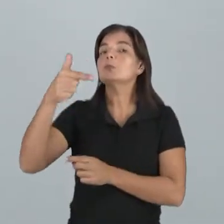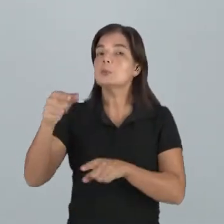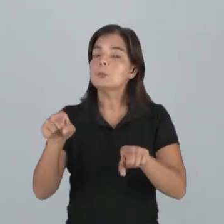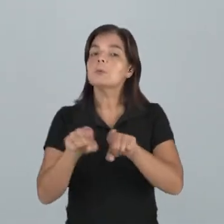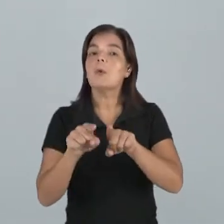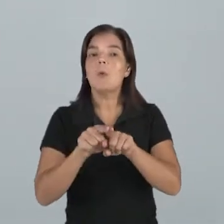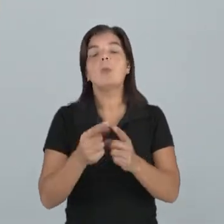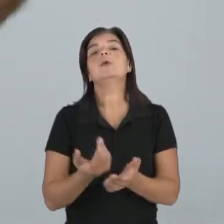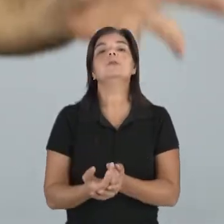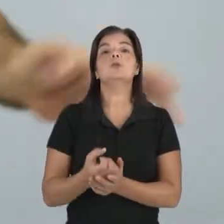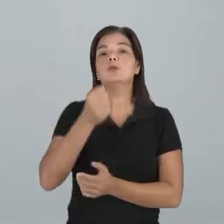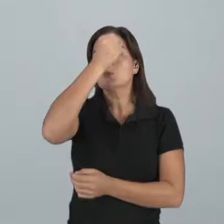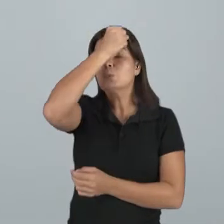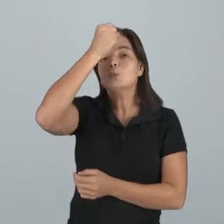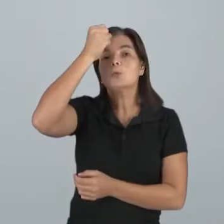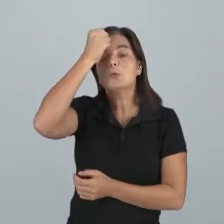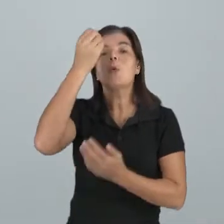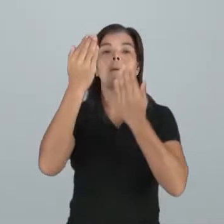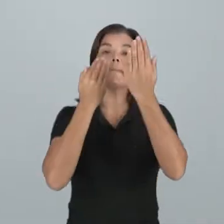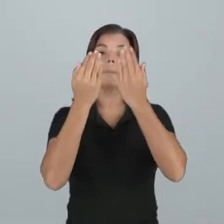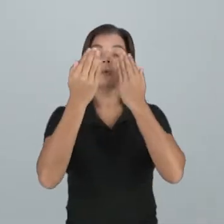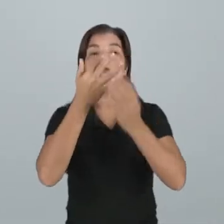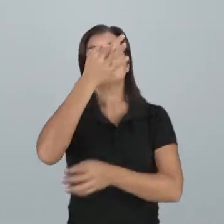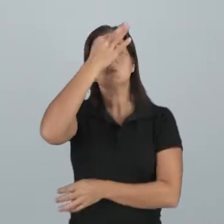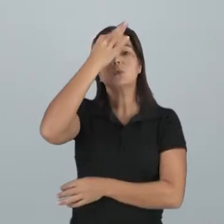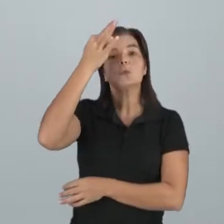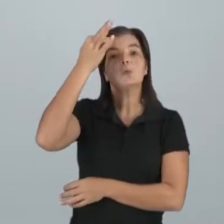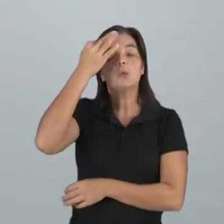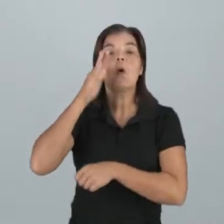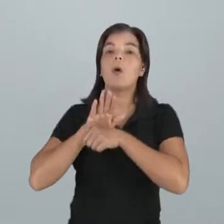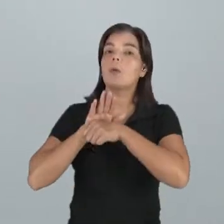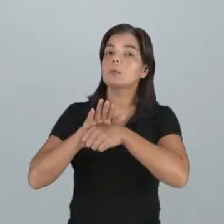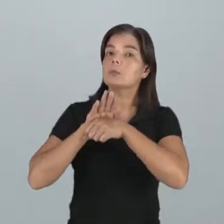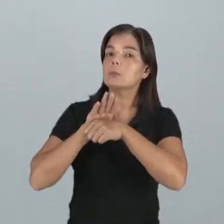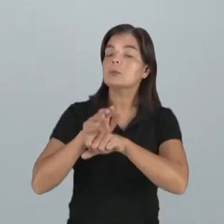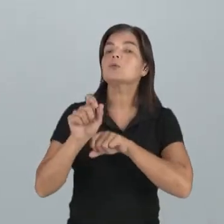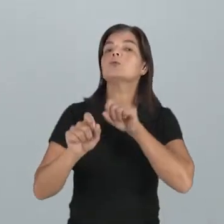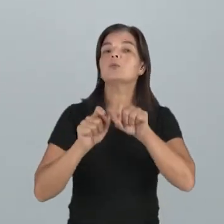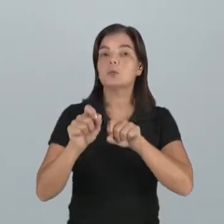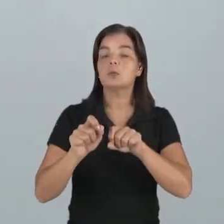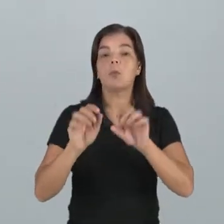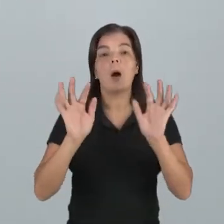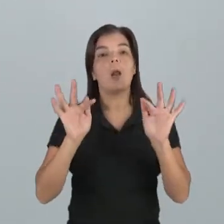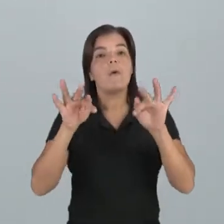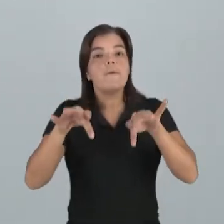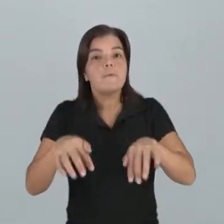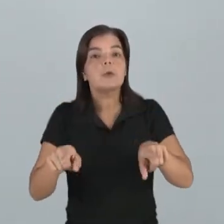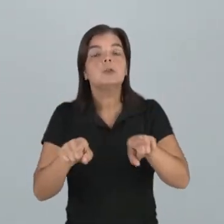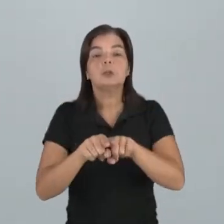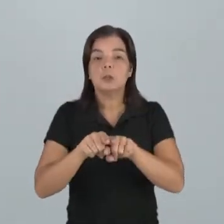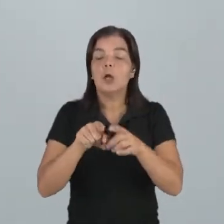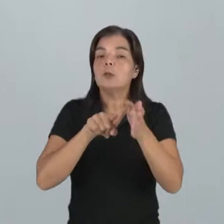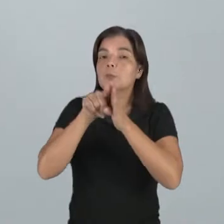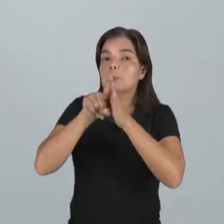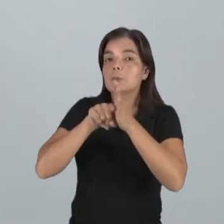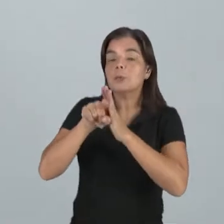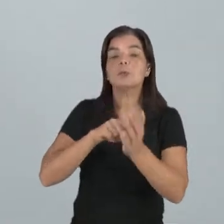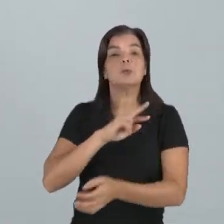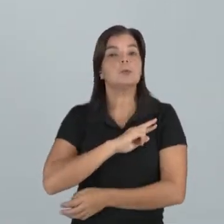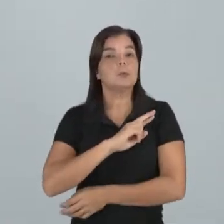disciplinas, psicologia, sociologia, filosofia, contribuem para as conclusões que as ciências da